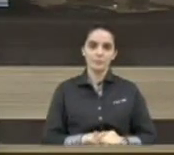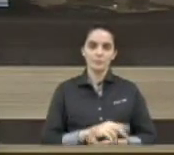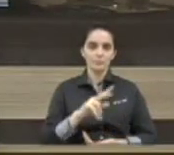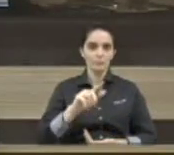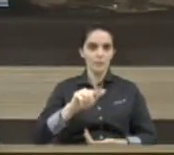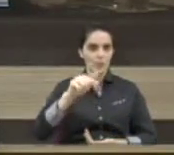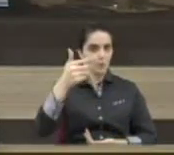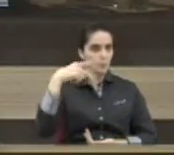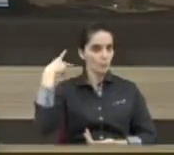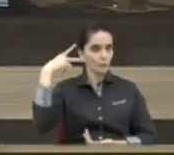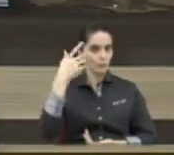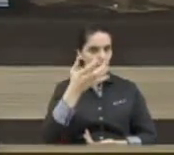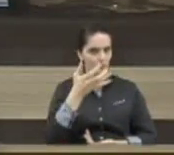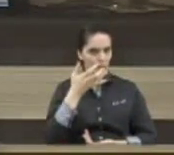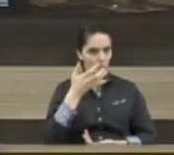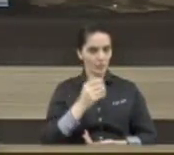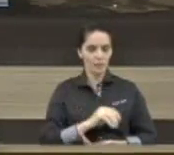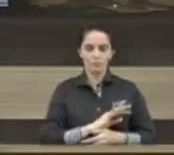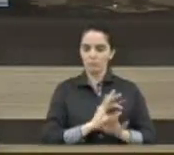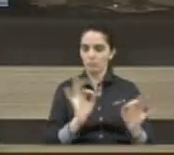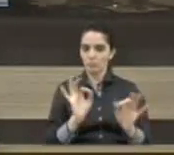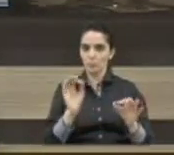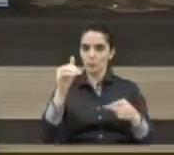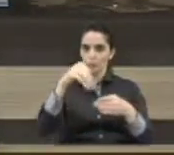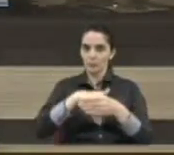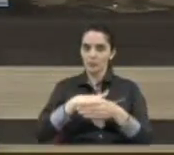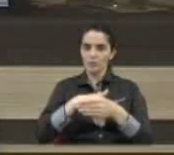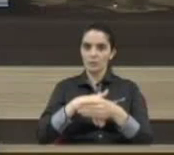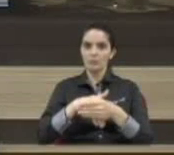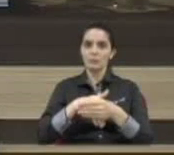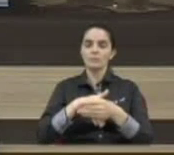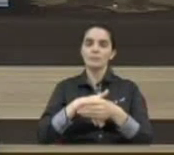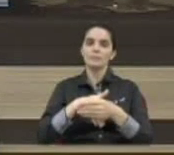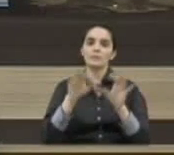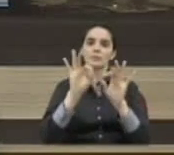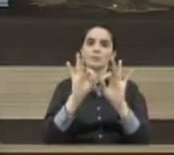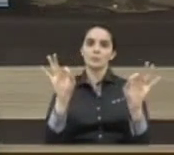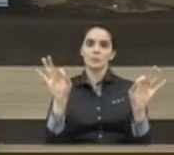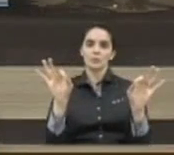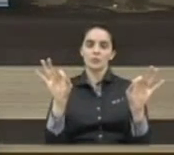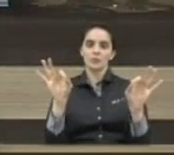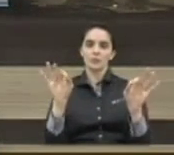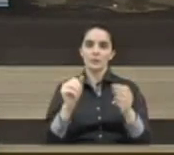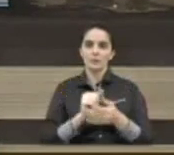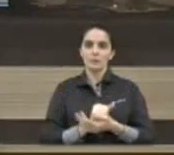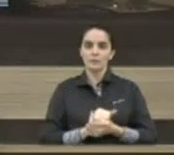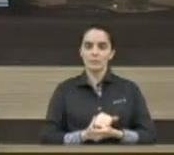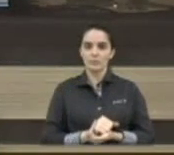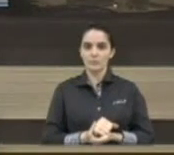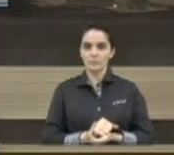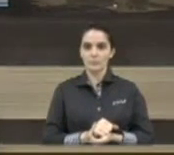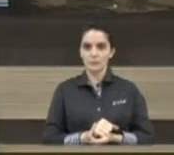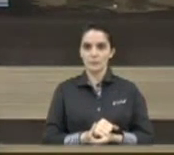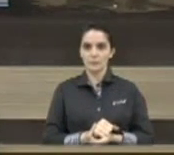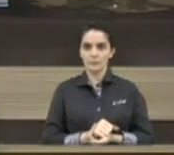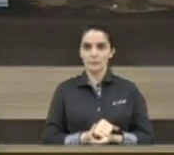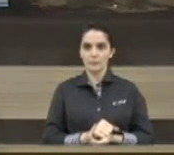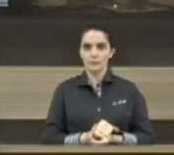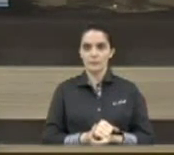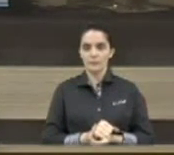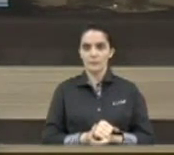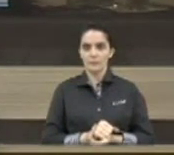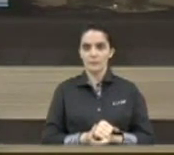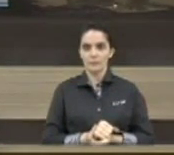algum vereador deseja? Não havendo, vai à votação, e a votação é simbólica. Senhor presidente, eu queria discutir um minutinho, só falar. Me